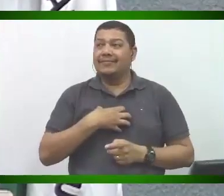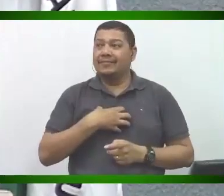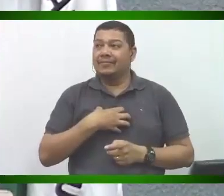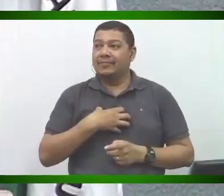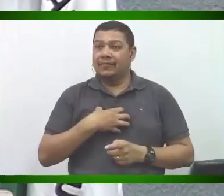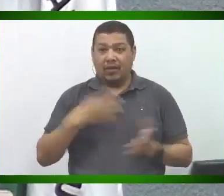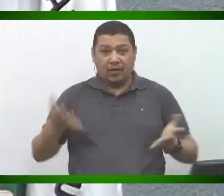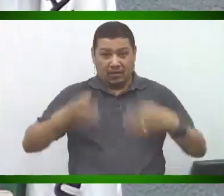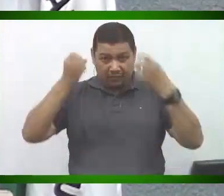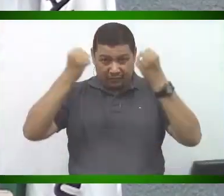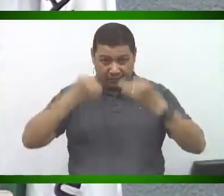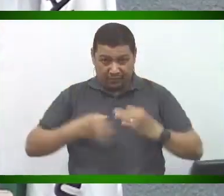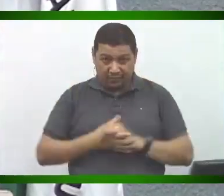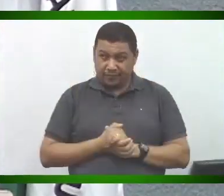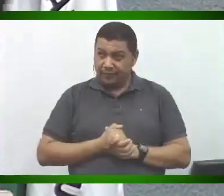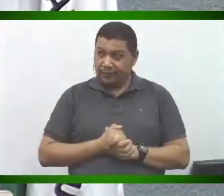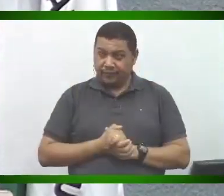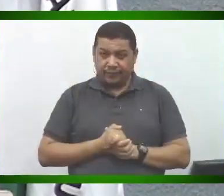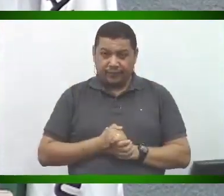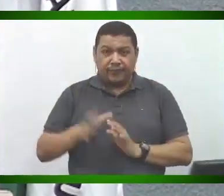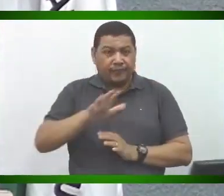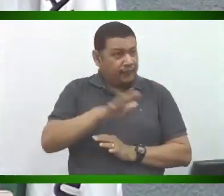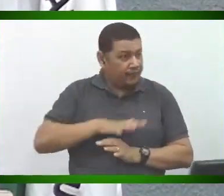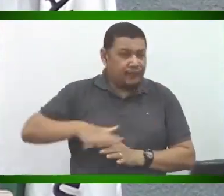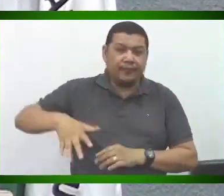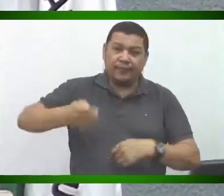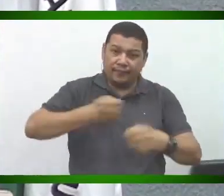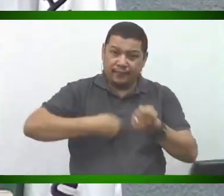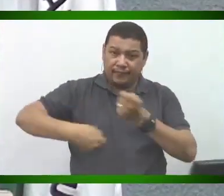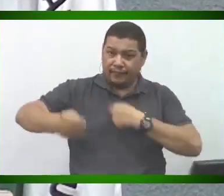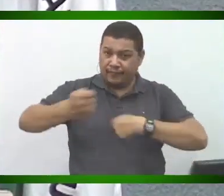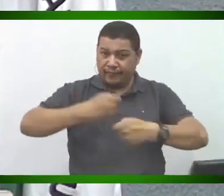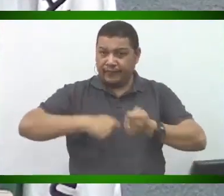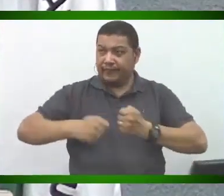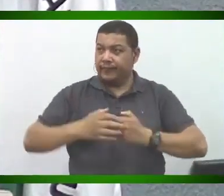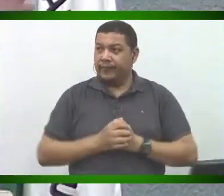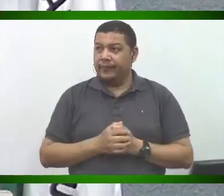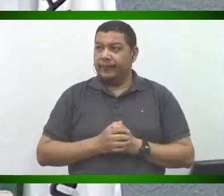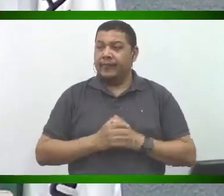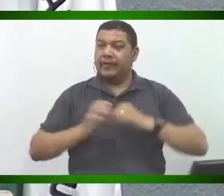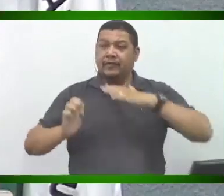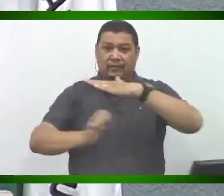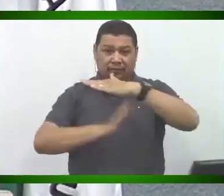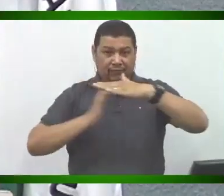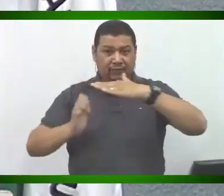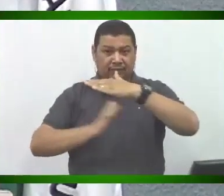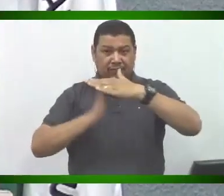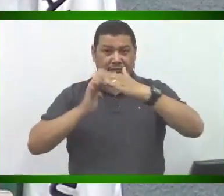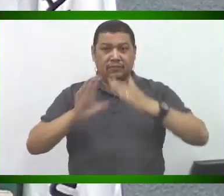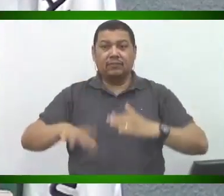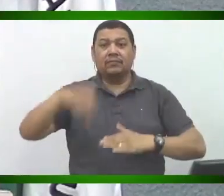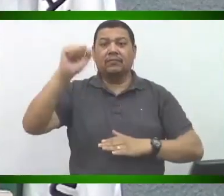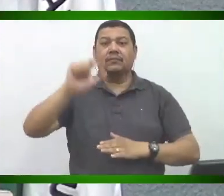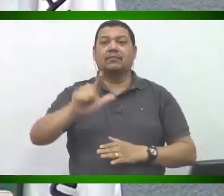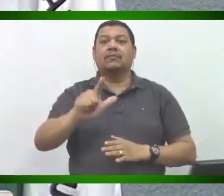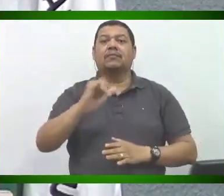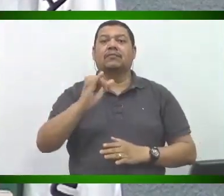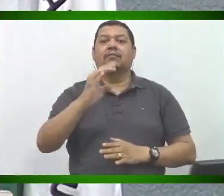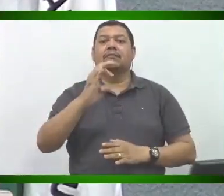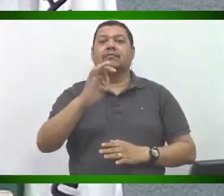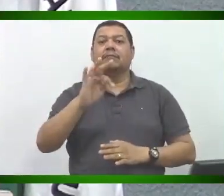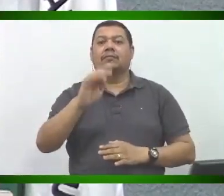dizer isso aqui de uma forma geral na administração pública. As empresas que ganham licitação, doutor Paulo